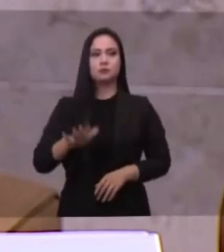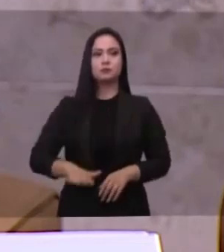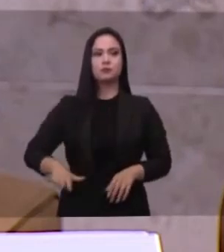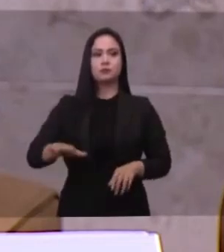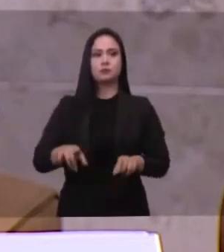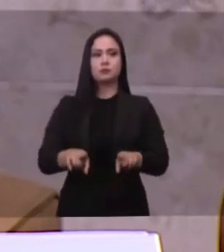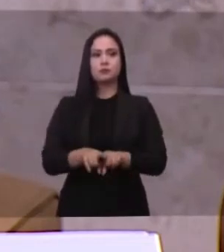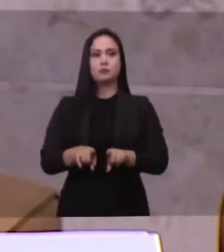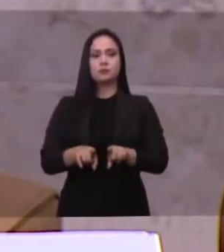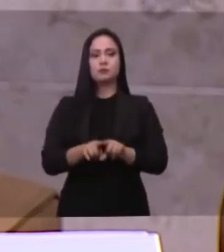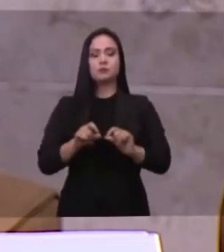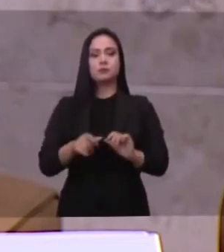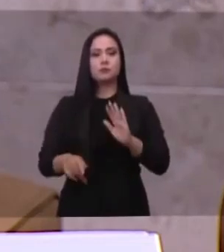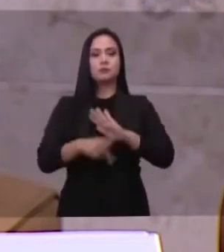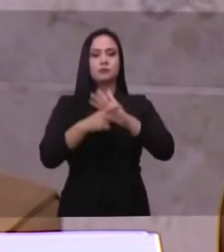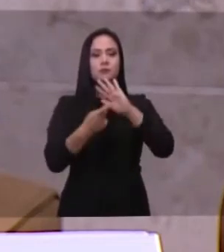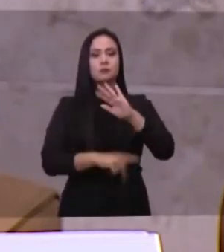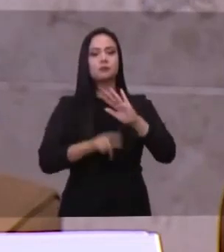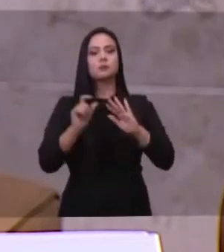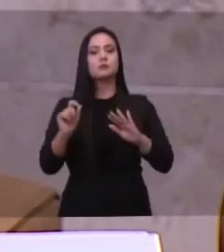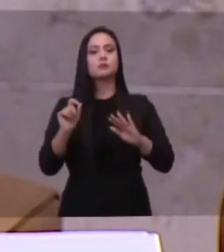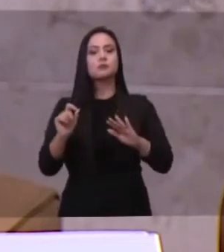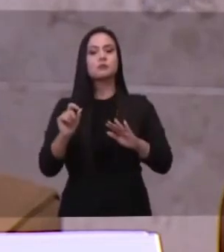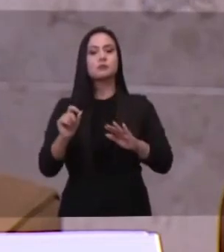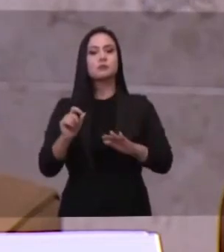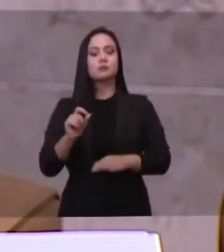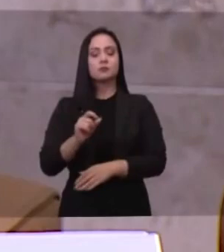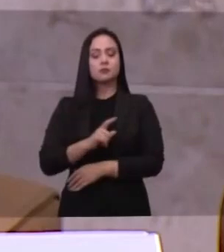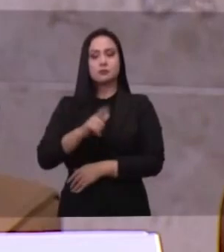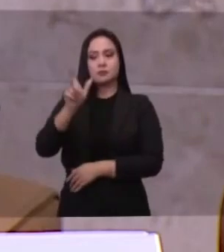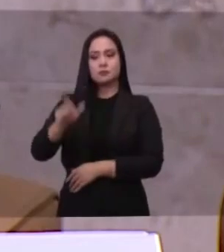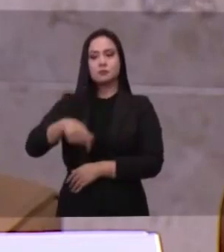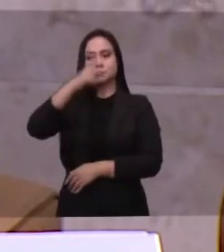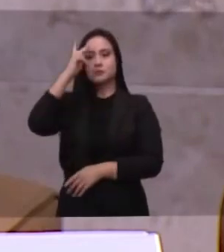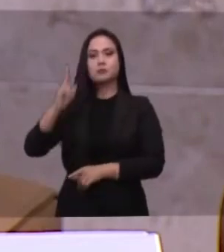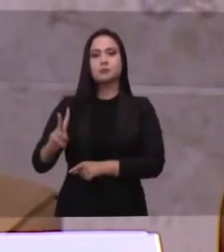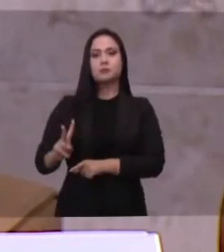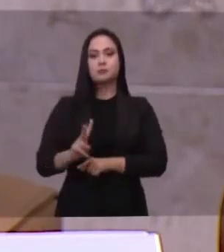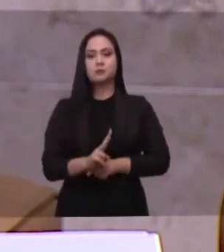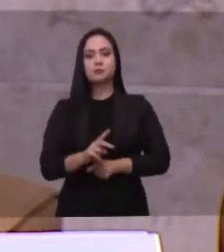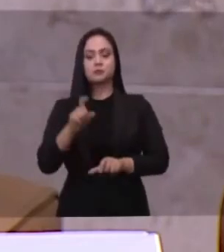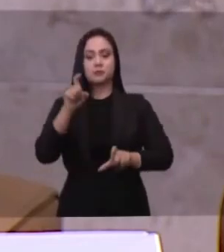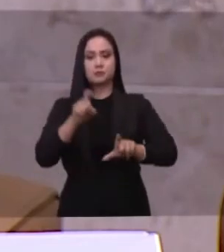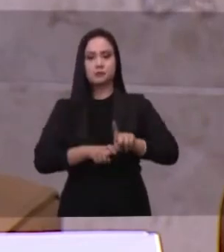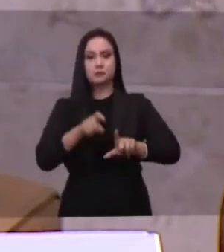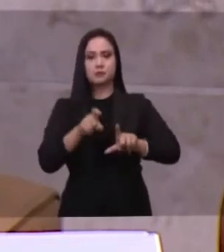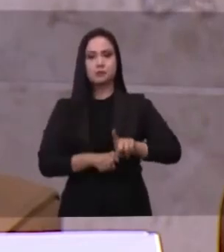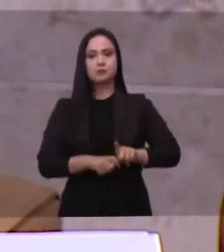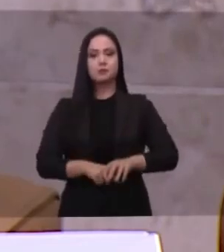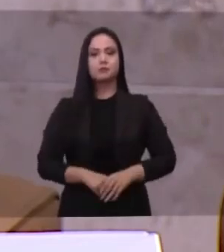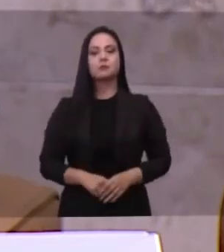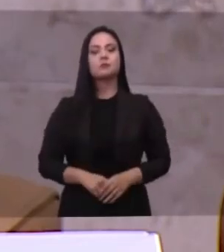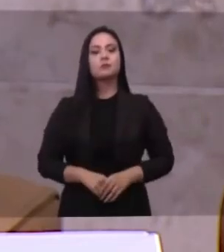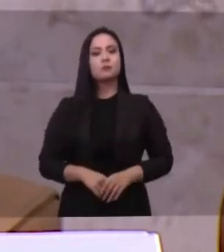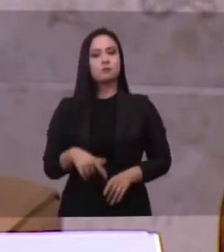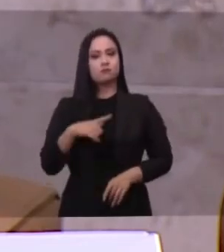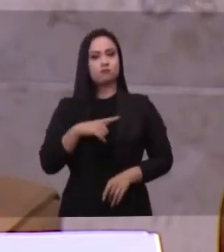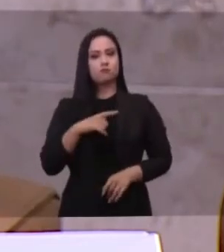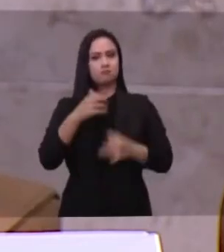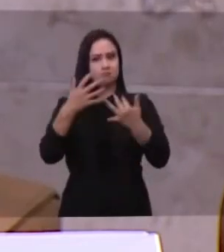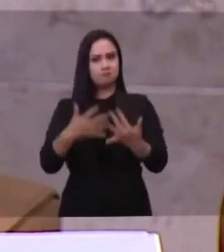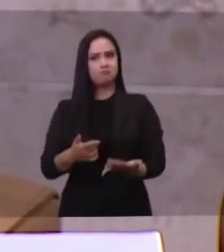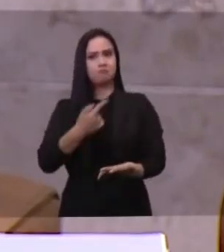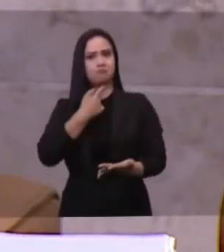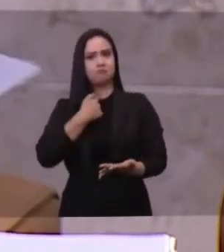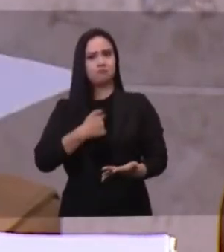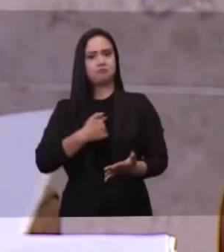justiça pelas próprias mãos, seria o de o fiduciário, que alega o inadimplemento do fiduciante, procurar a satisfação de sua